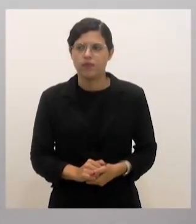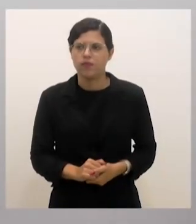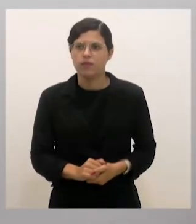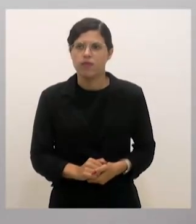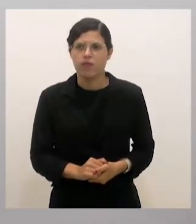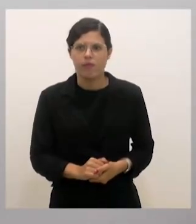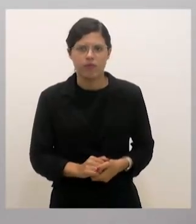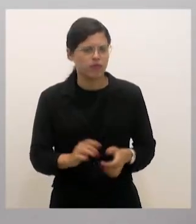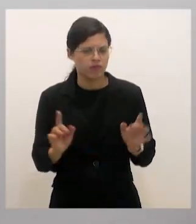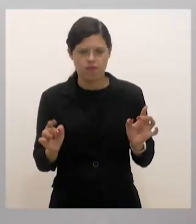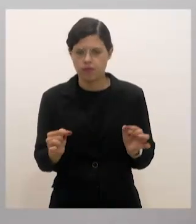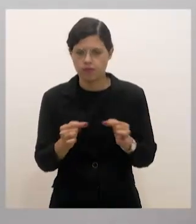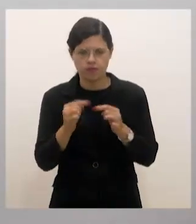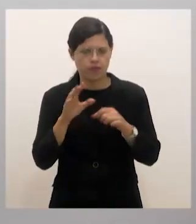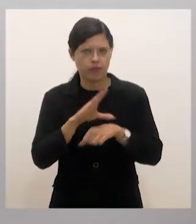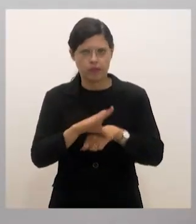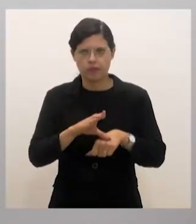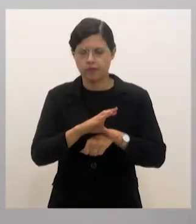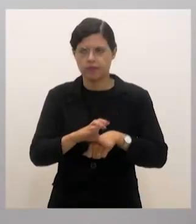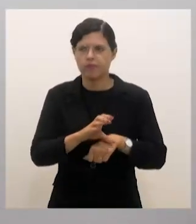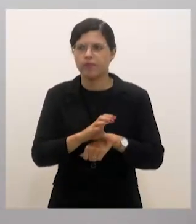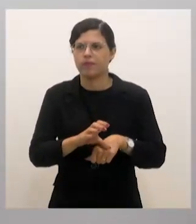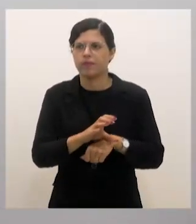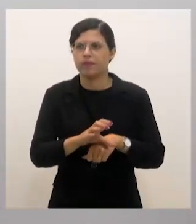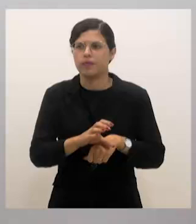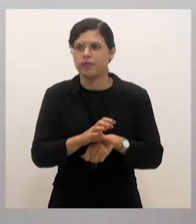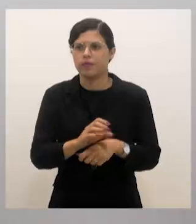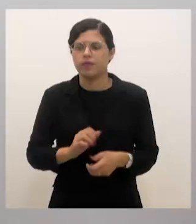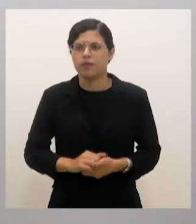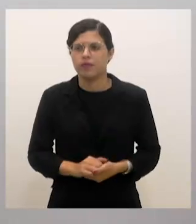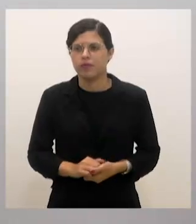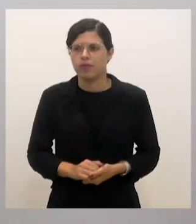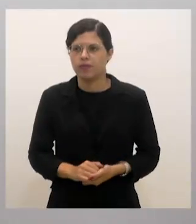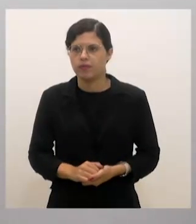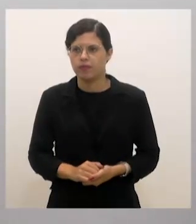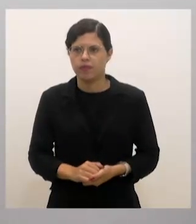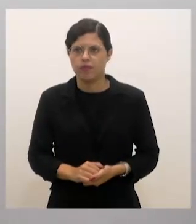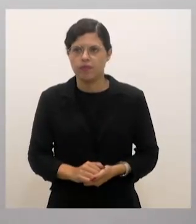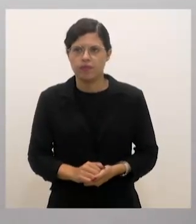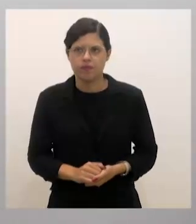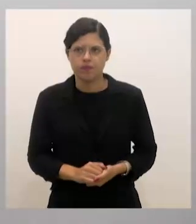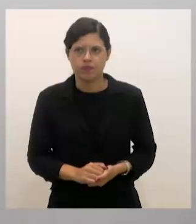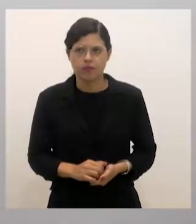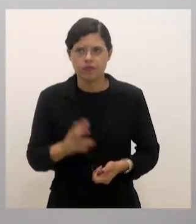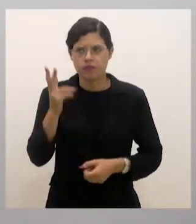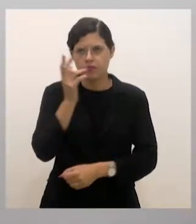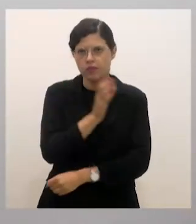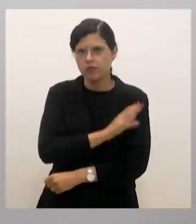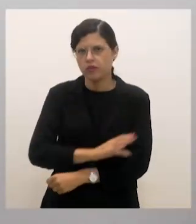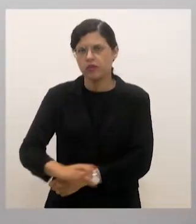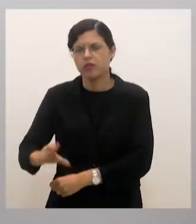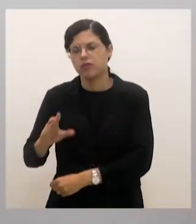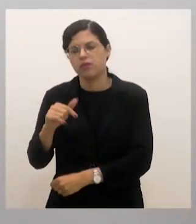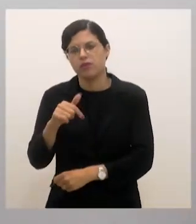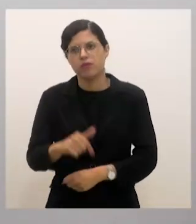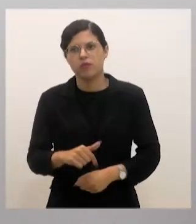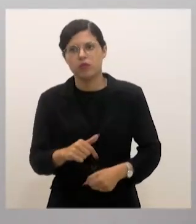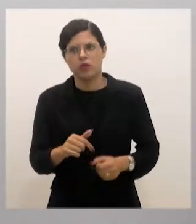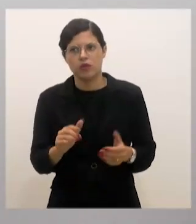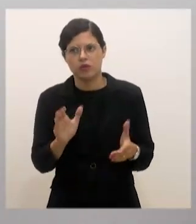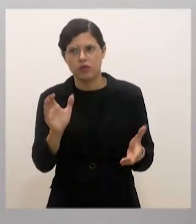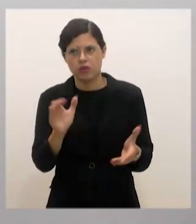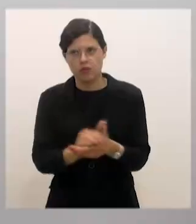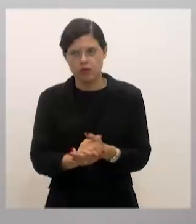dispositivo constitucional, ao contrário, o reconhecimento social, cultural e religioso dos casamentos